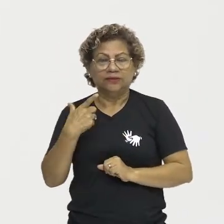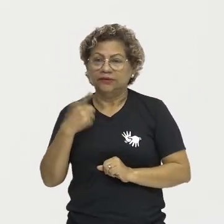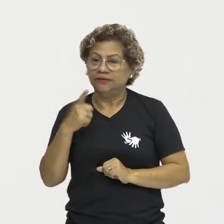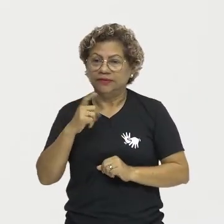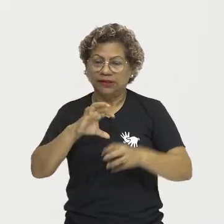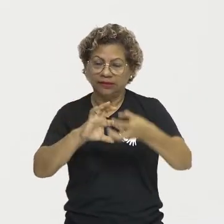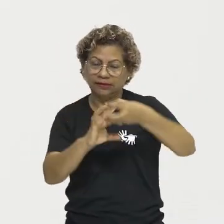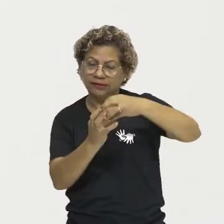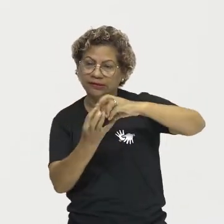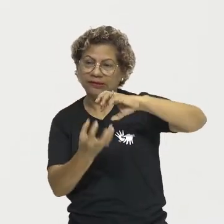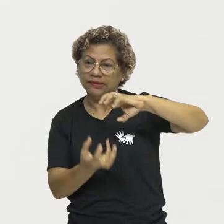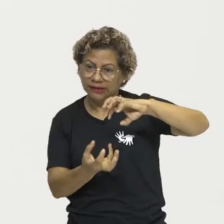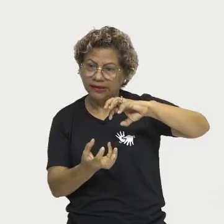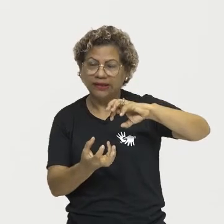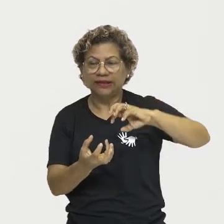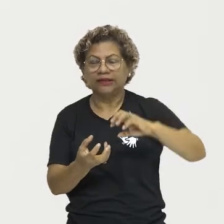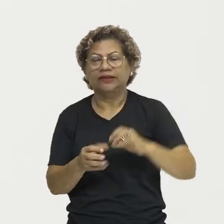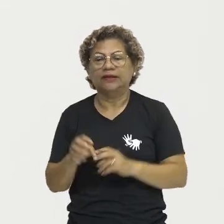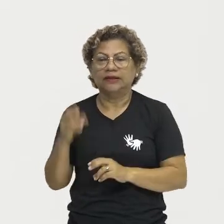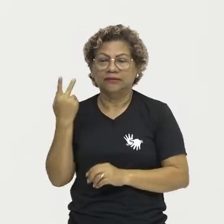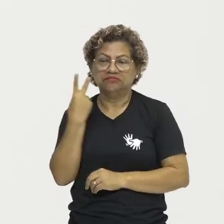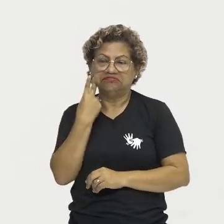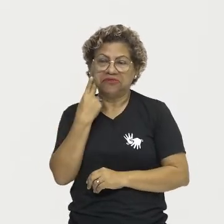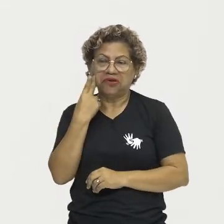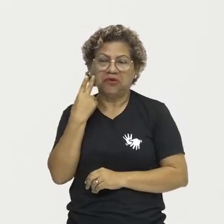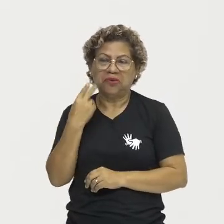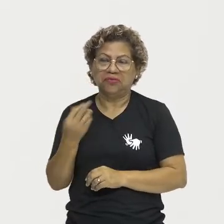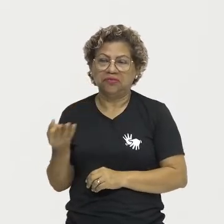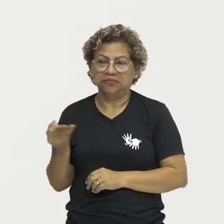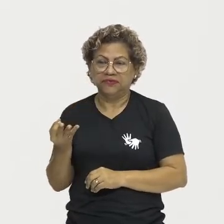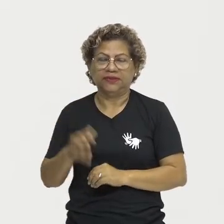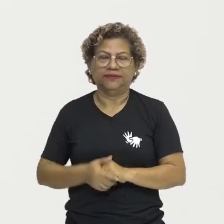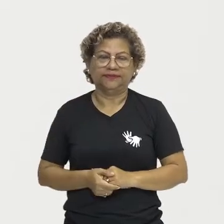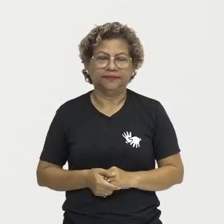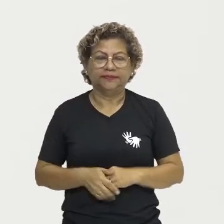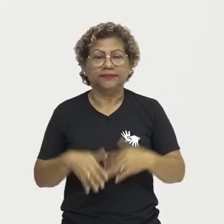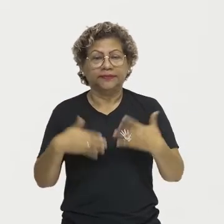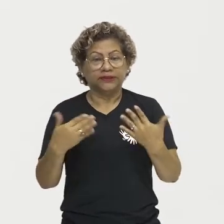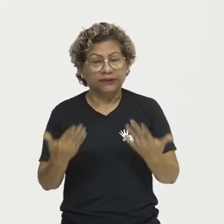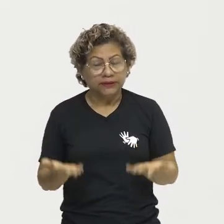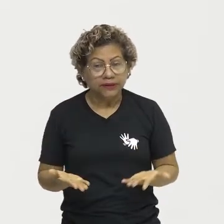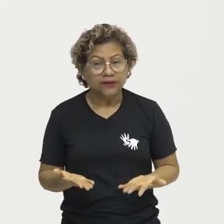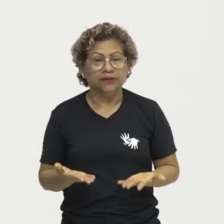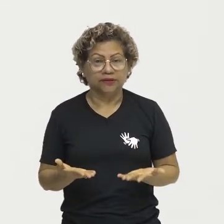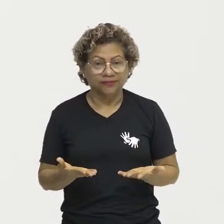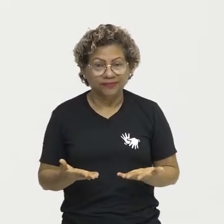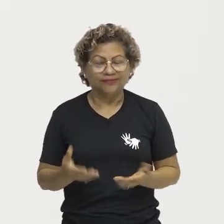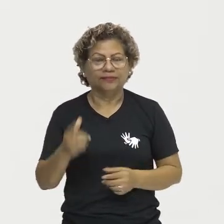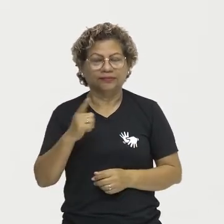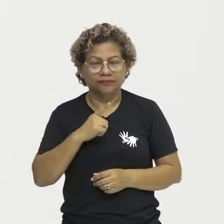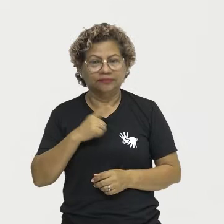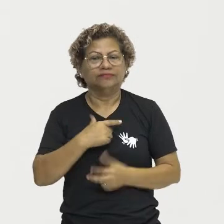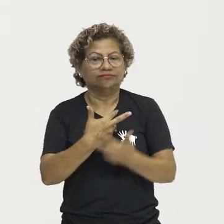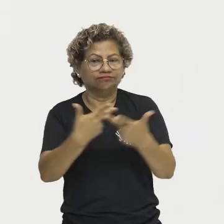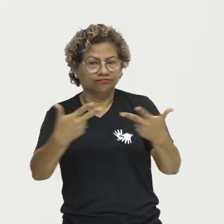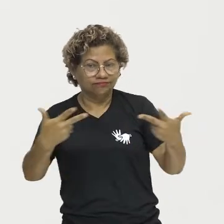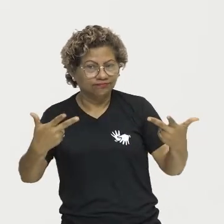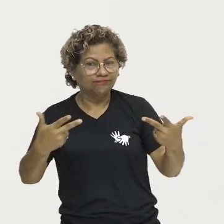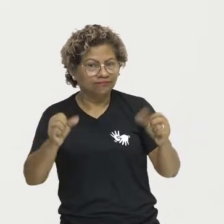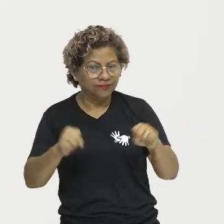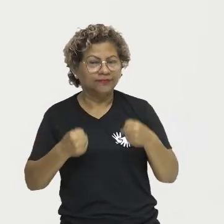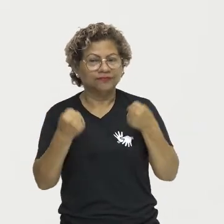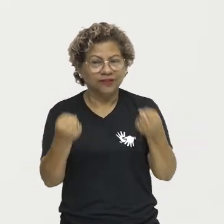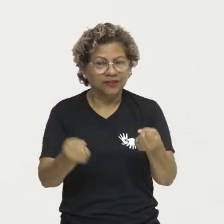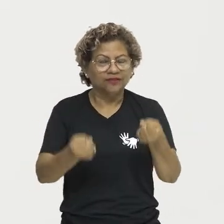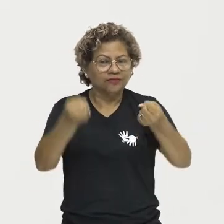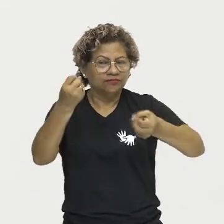nenhuma deformação. Os efeitos. Uma força pode causar diferentes efeitos, que nós já